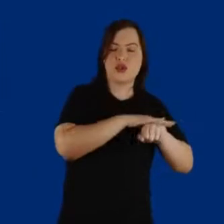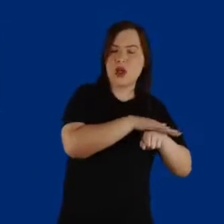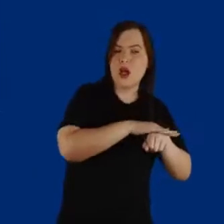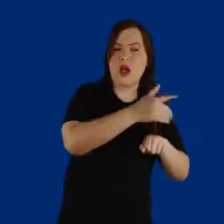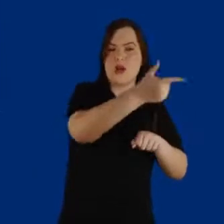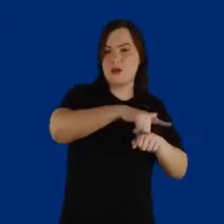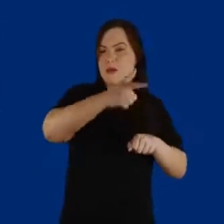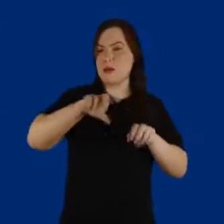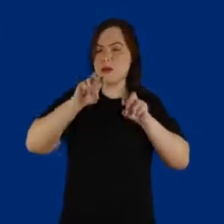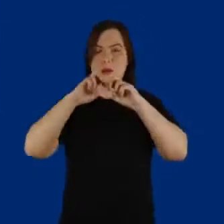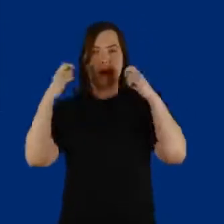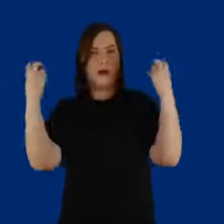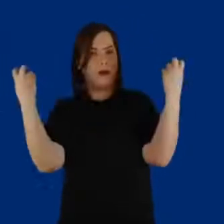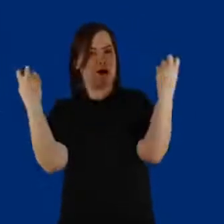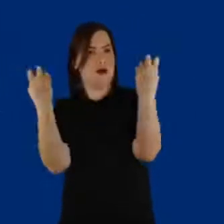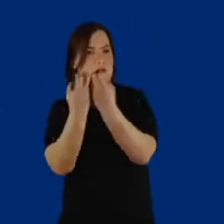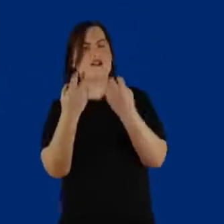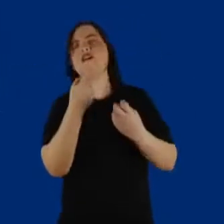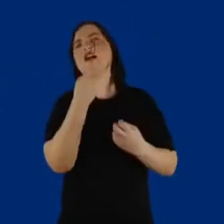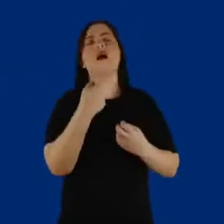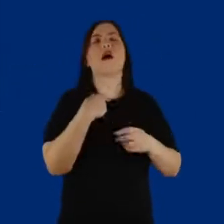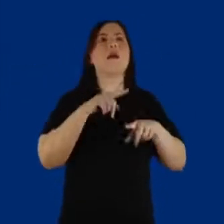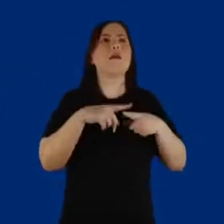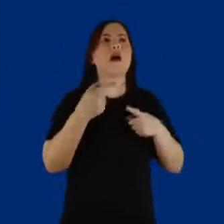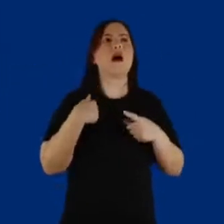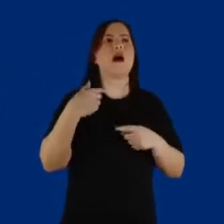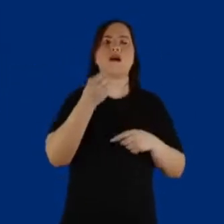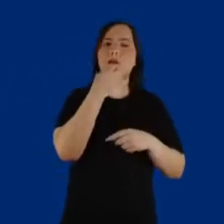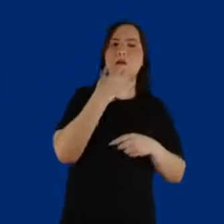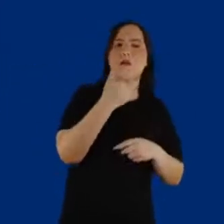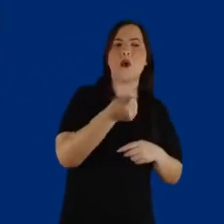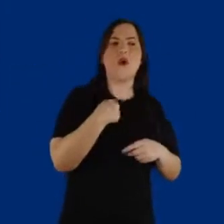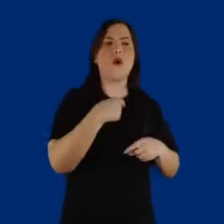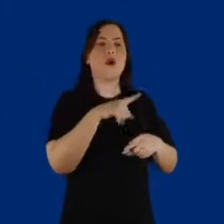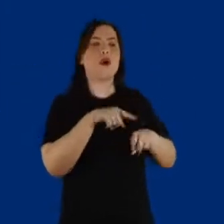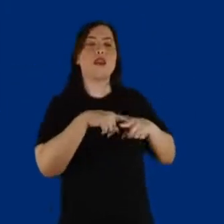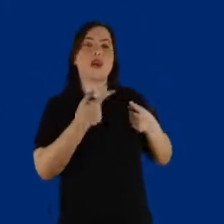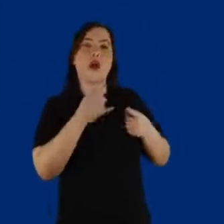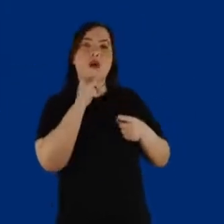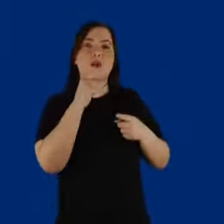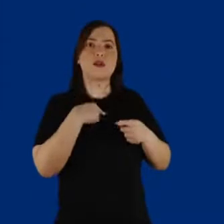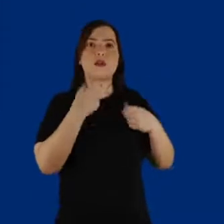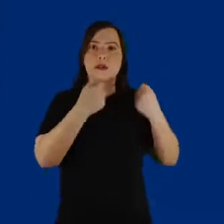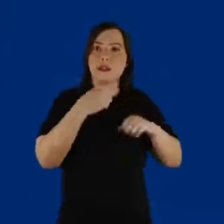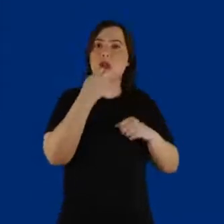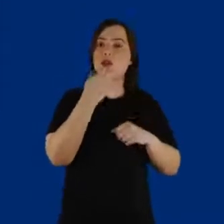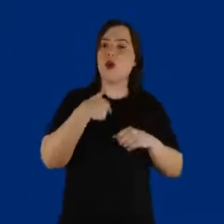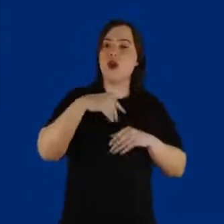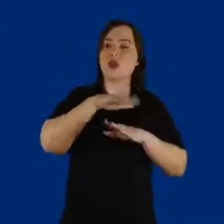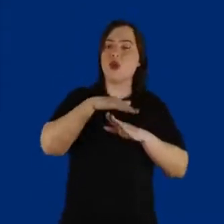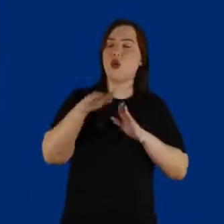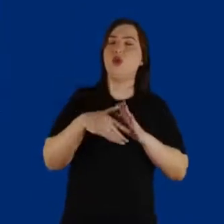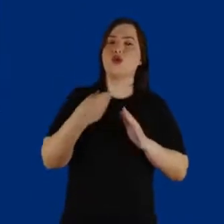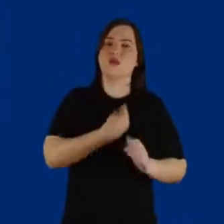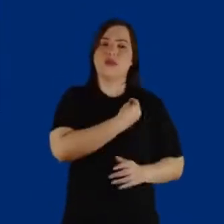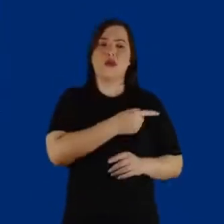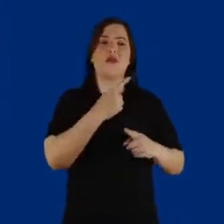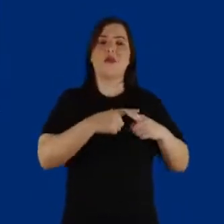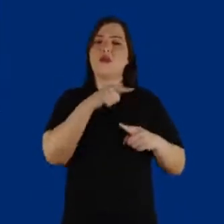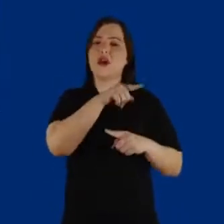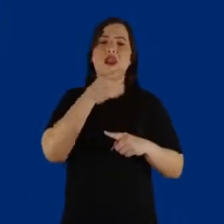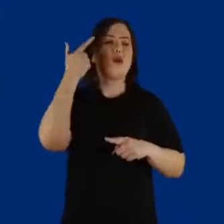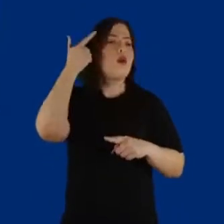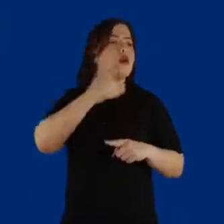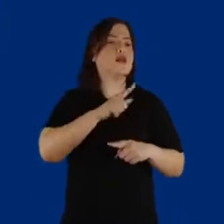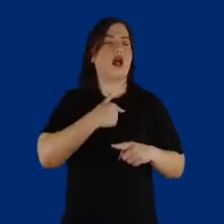de círculos. E eles diziam, mas isso era bom para mim, então tem que ser bom para eles também. Eu sobrevivi, por que que eles não